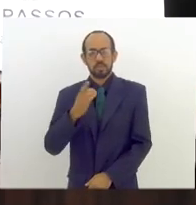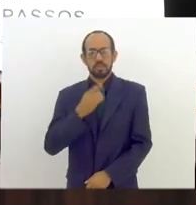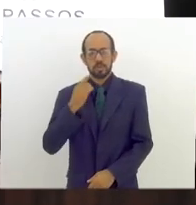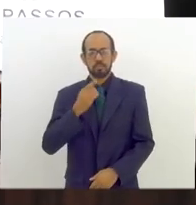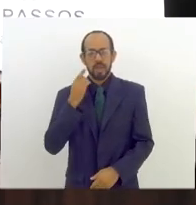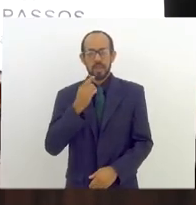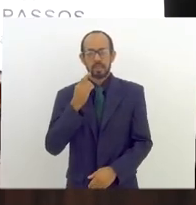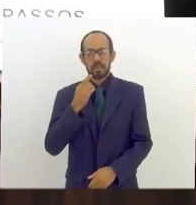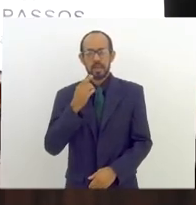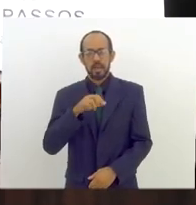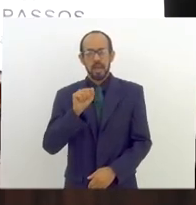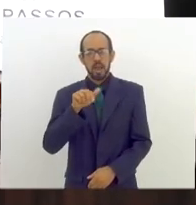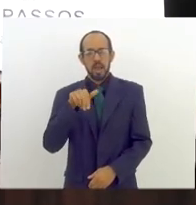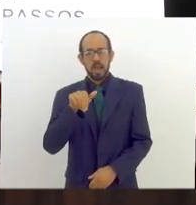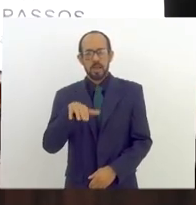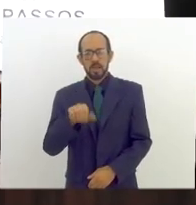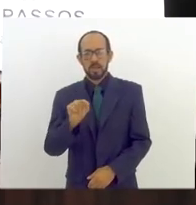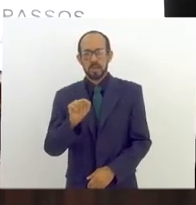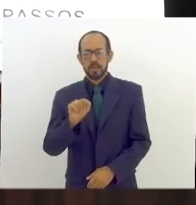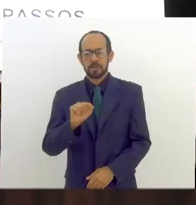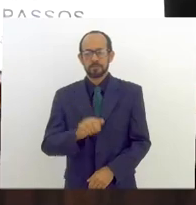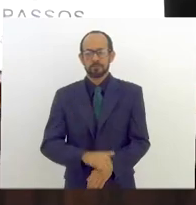Deputada Alana Passos.